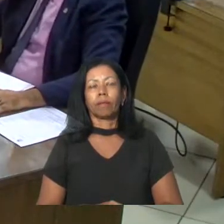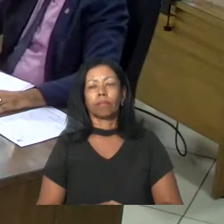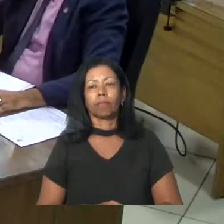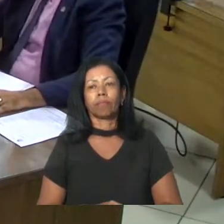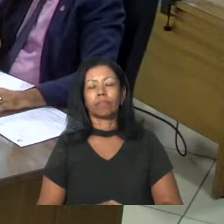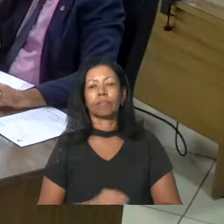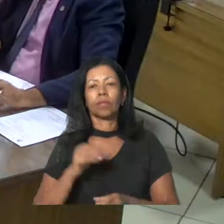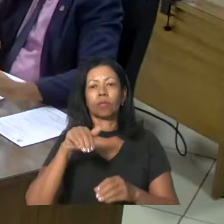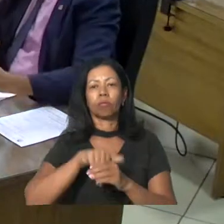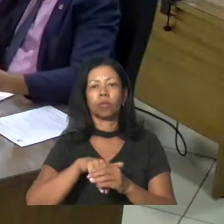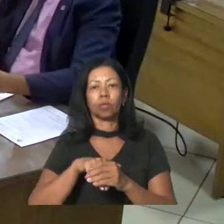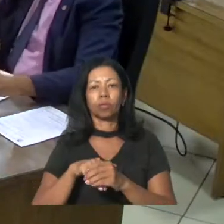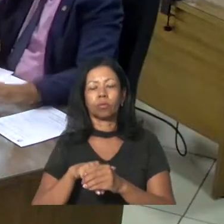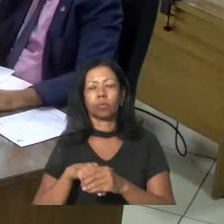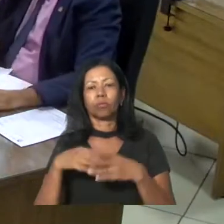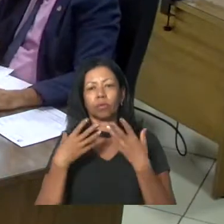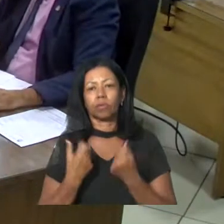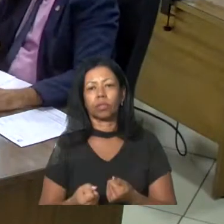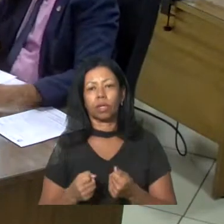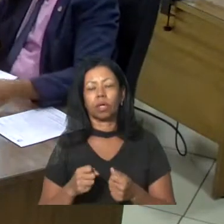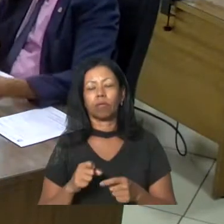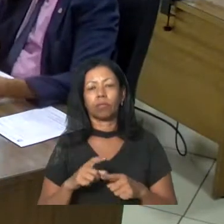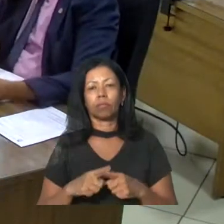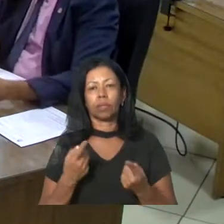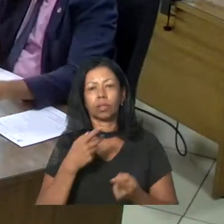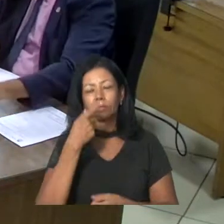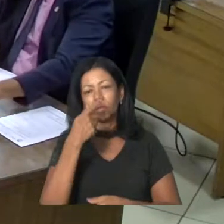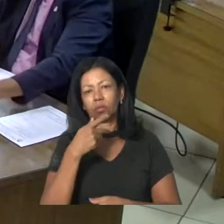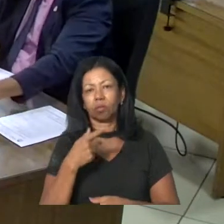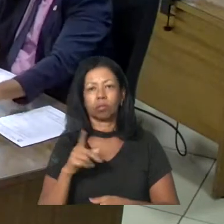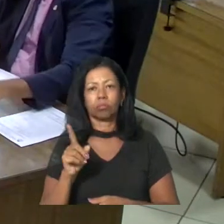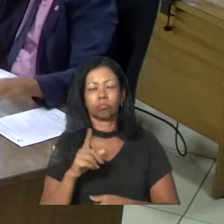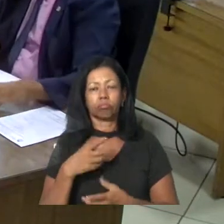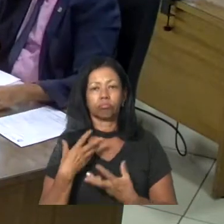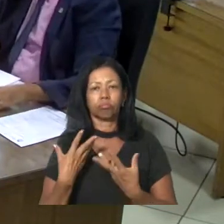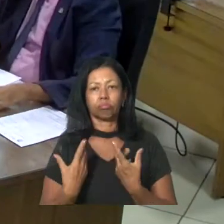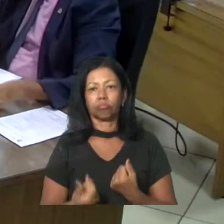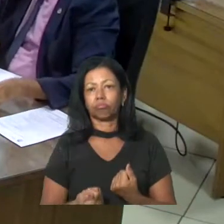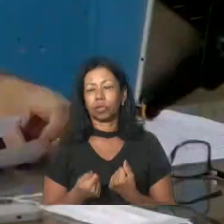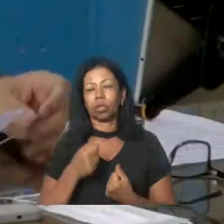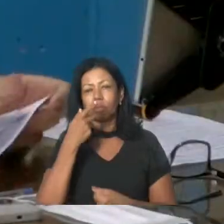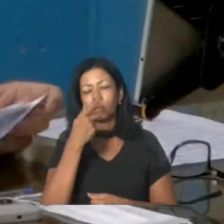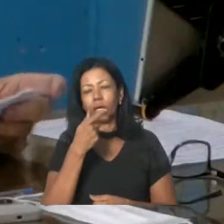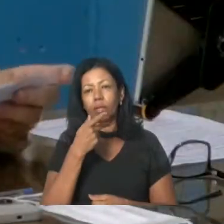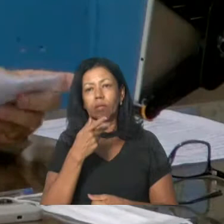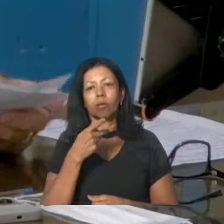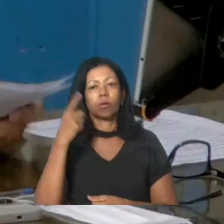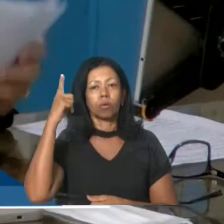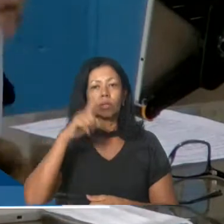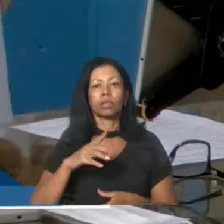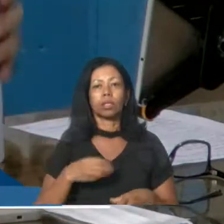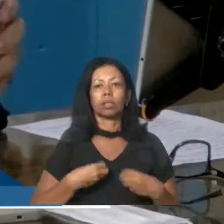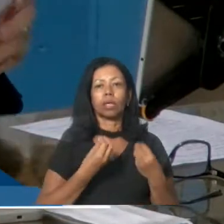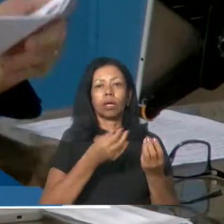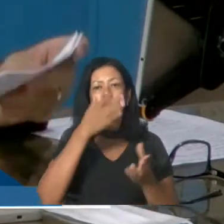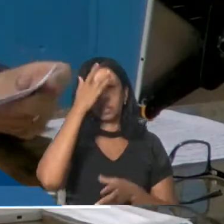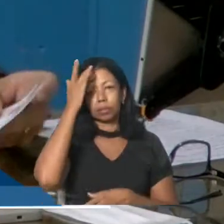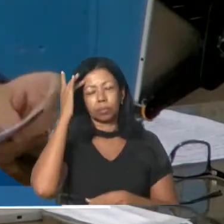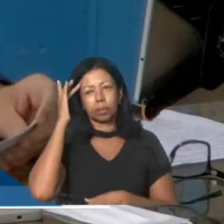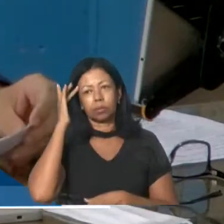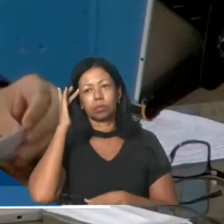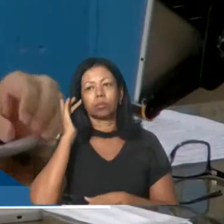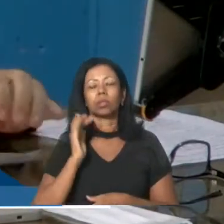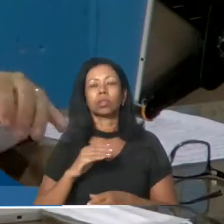voto favorável, porém da minha indignação, que a gente não consegue proporcionar para aquelas pessoas o direito